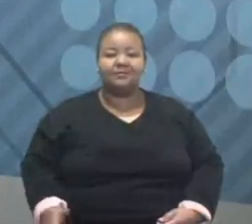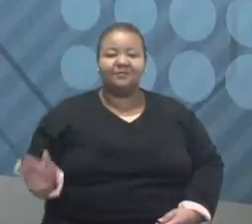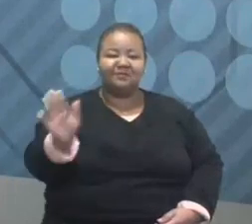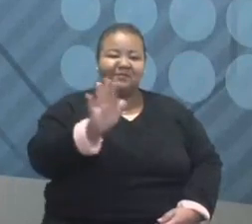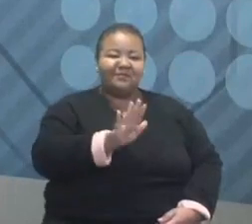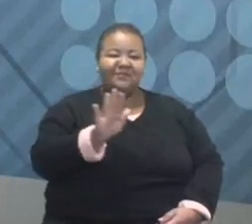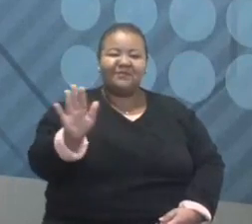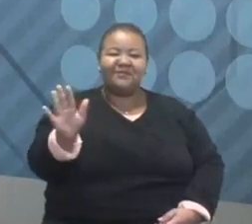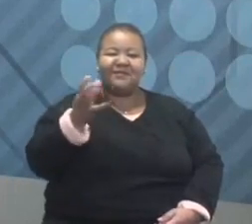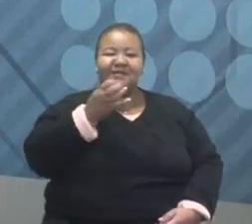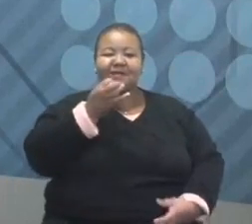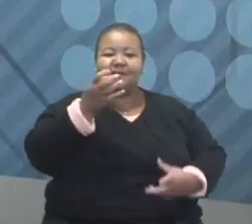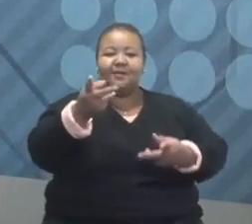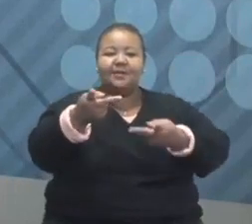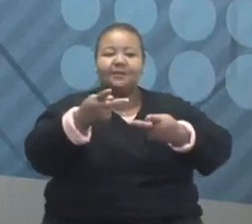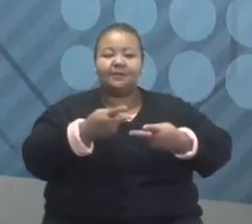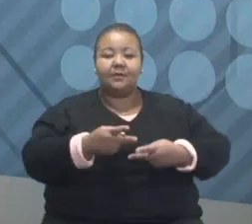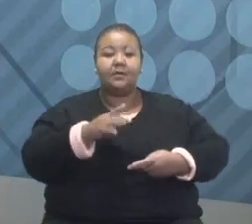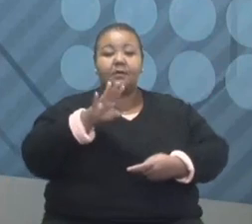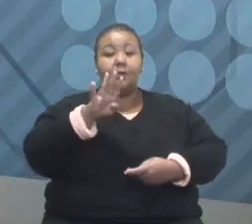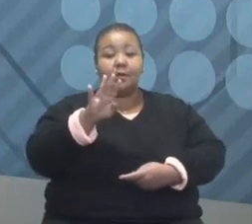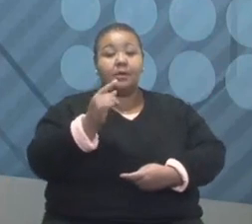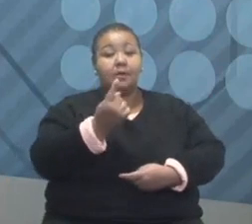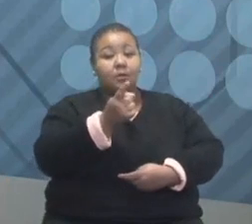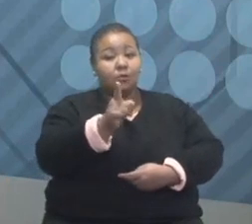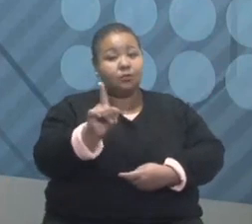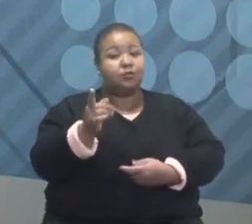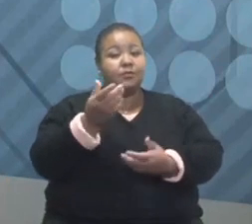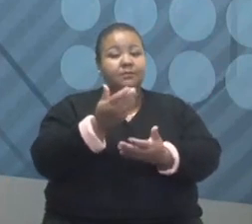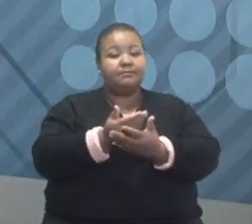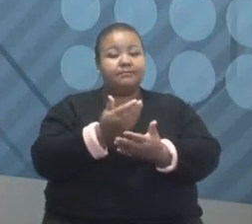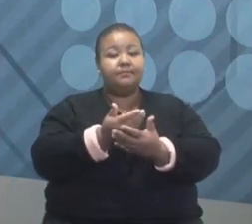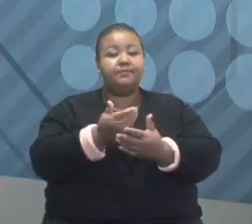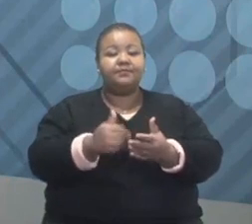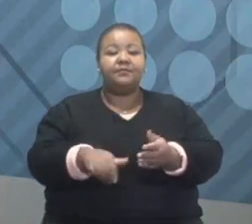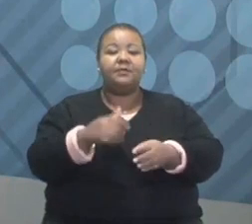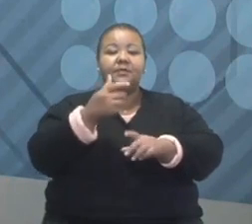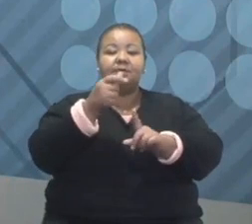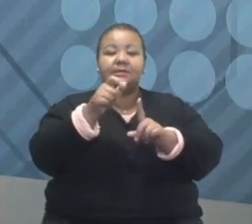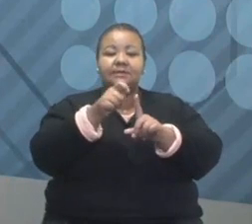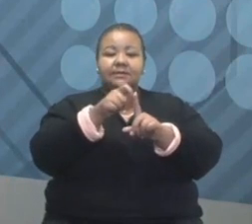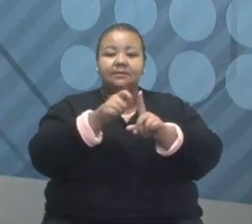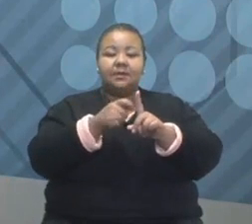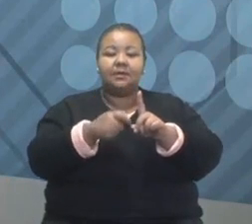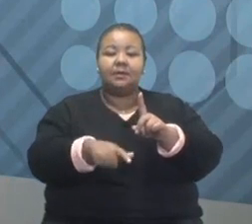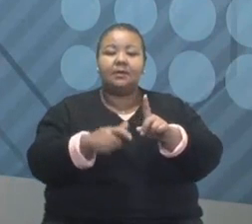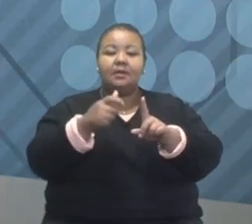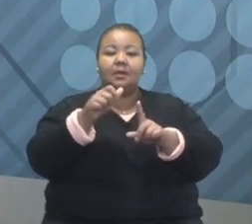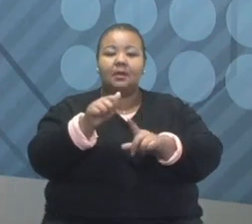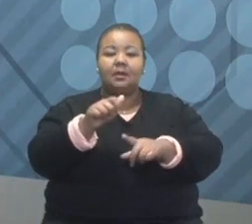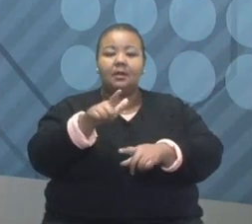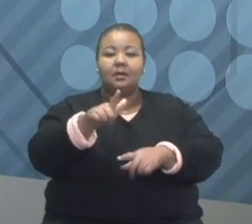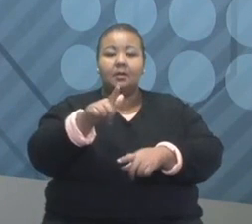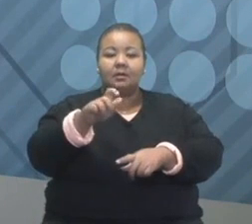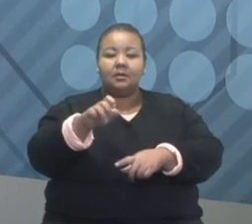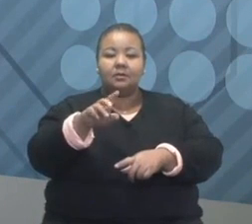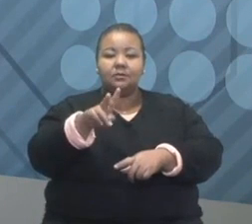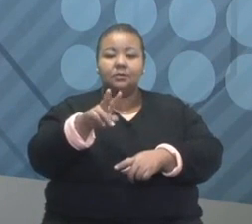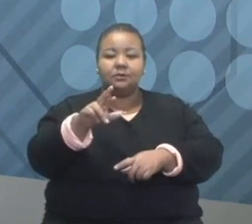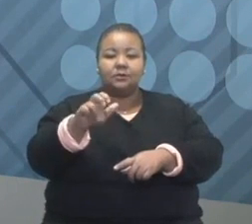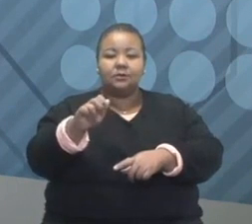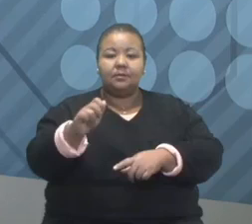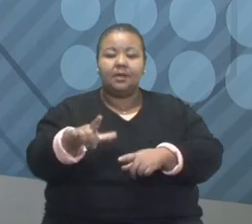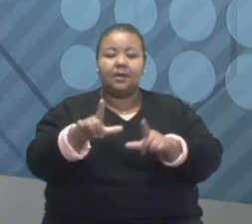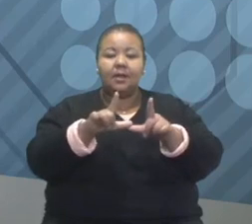Olá, seja bem-vindo à nossa quarta e última aula da disciplina de Álgebra Linear e Vetorial. Sou a professora Mariane Souza e